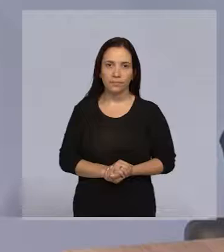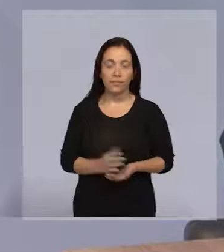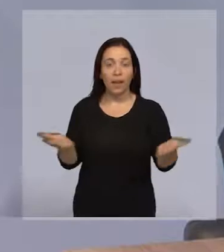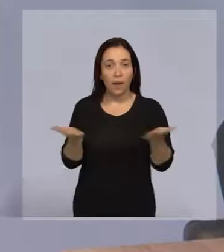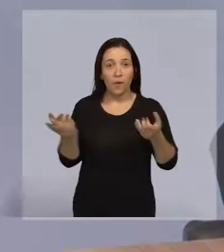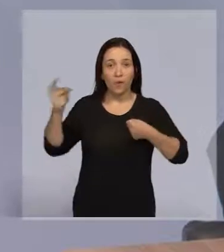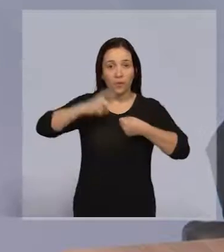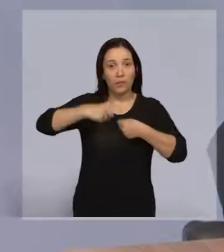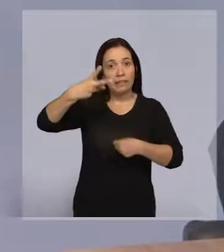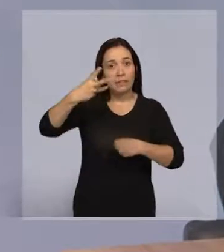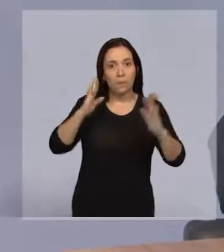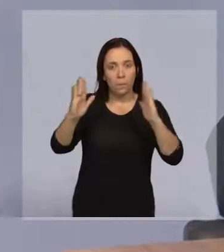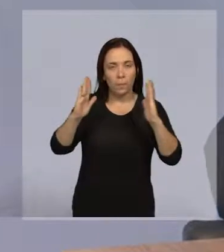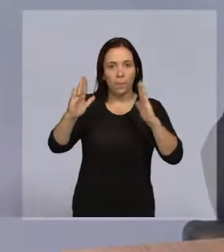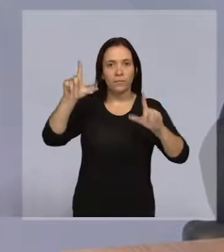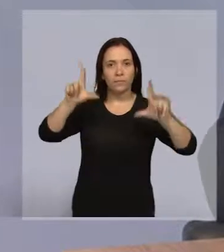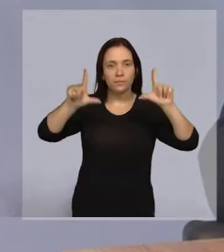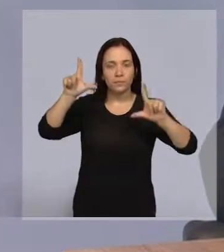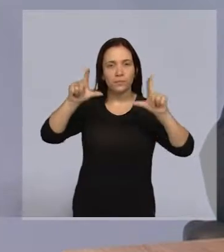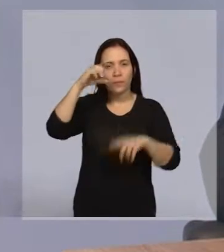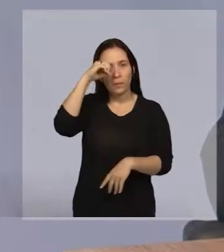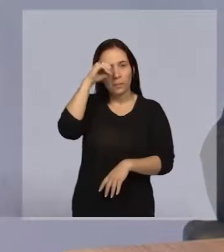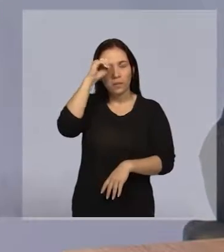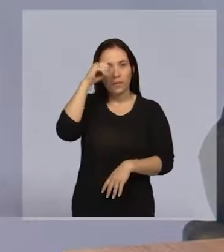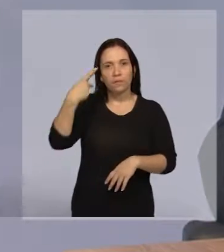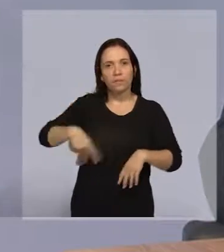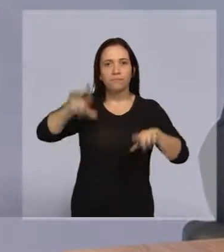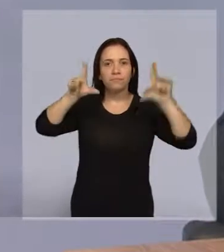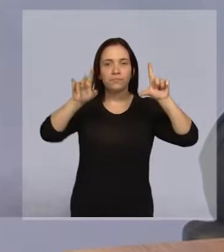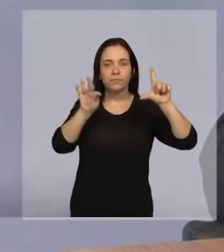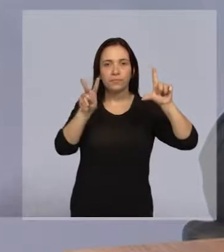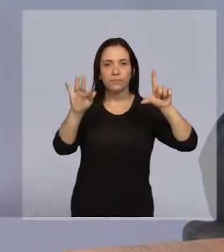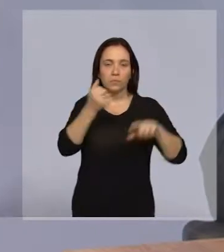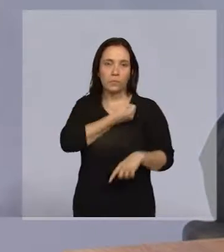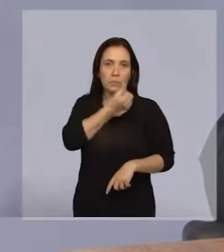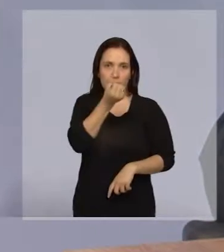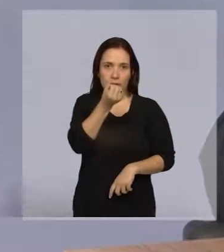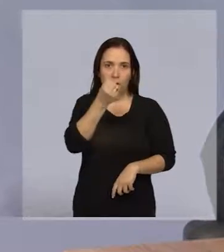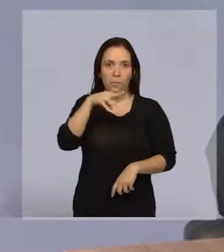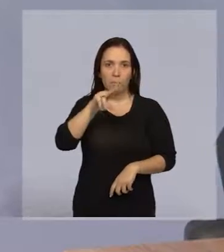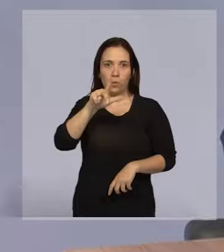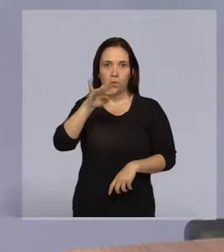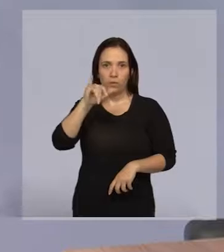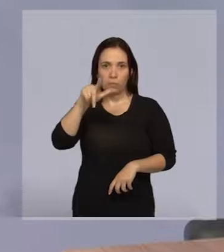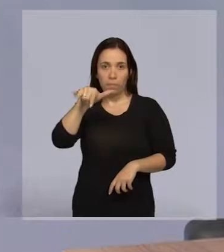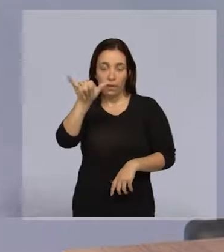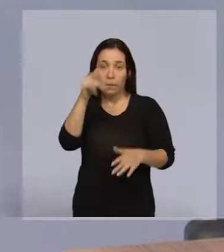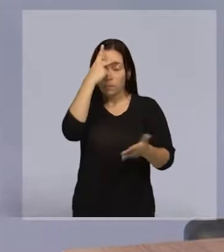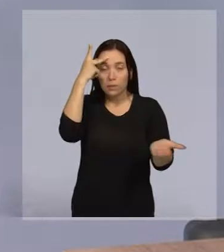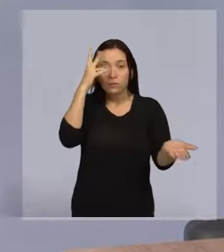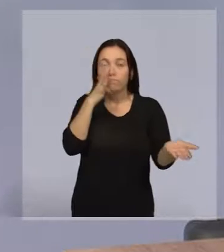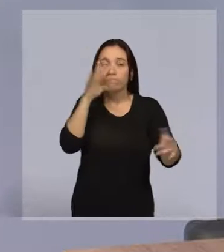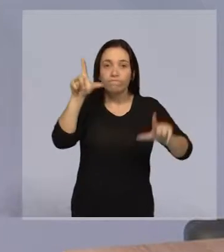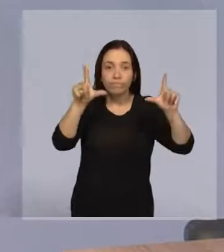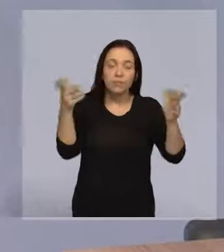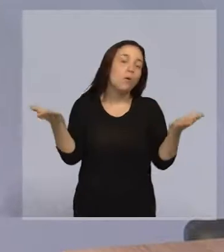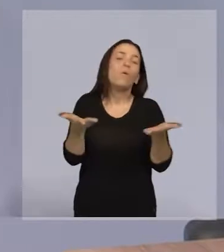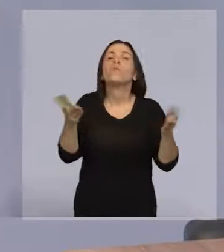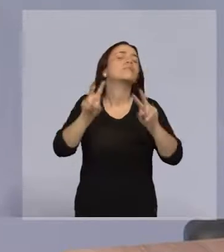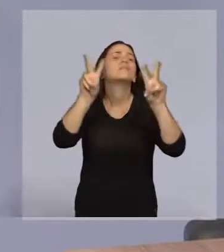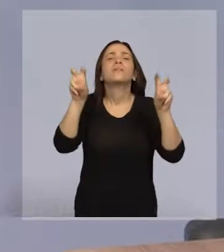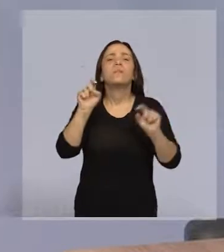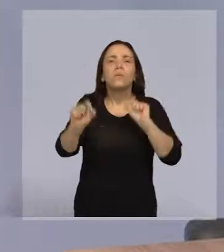Estamos de volta com o terceiro e último bloco do programa Observatório pela TV Fortaleza, canal 6 da Multiplay. Para o assinante que ligou agora, o programa hoje